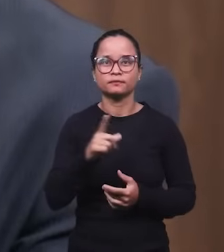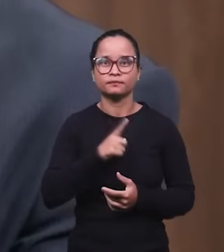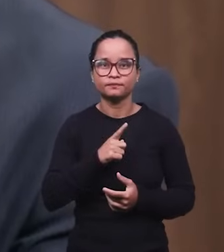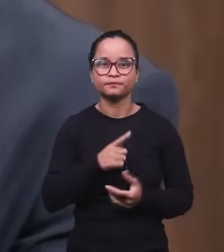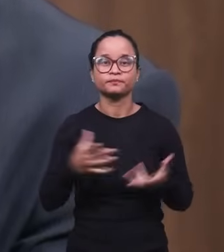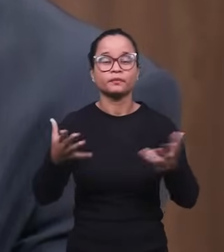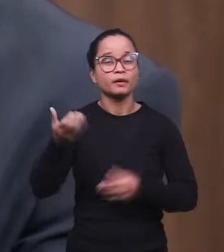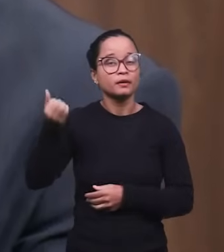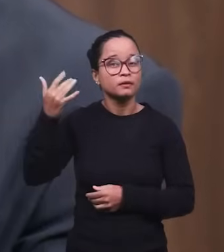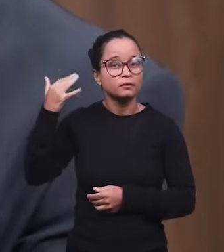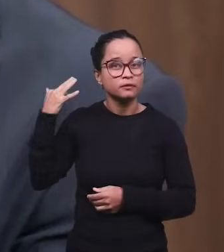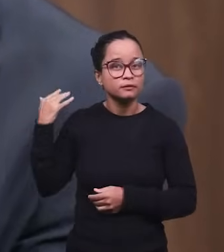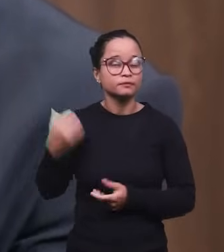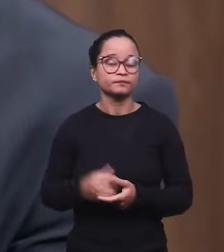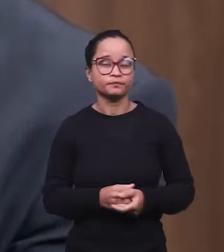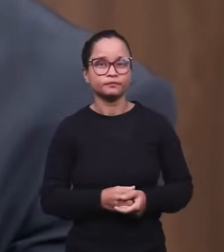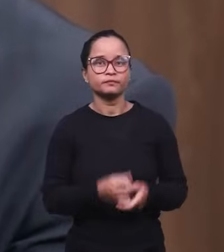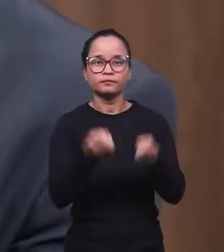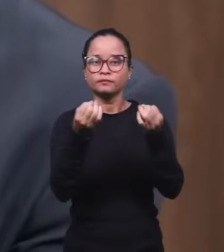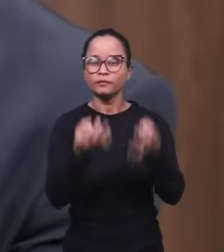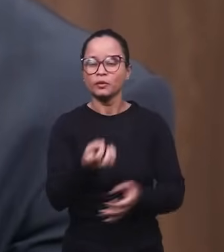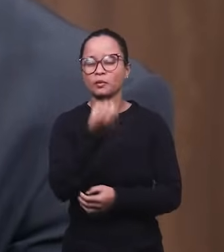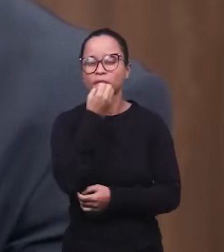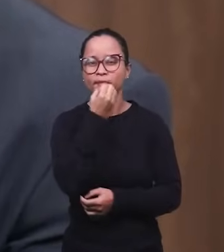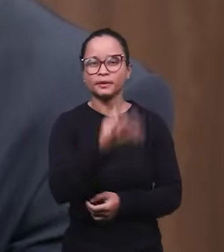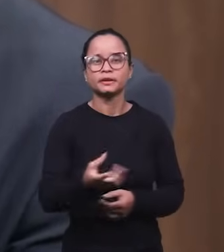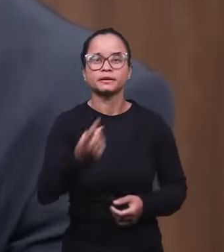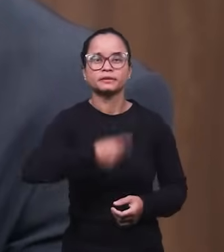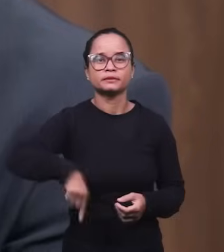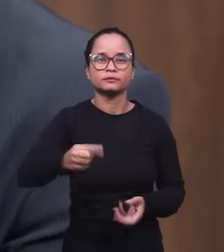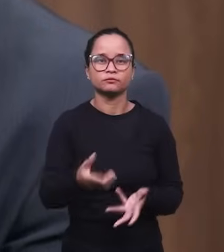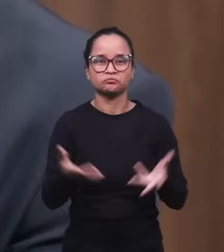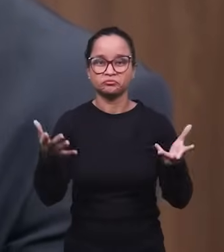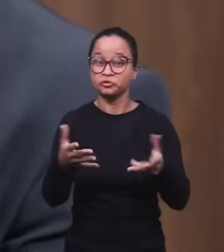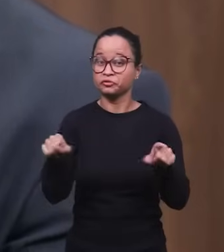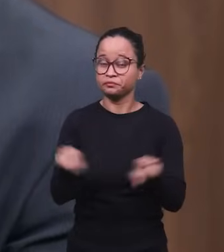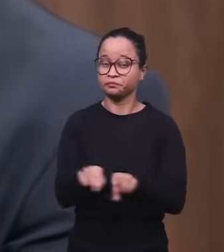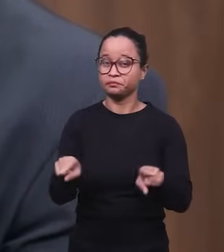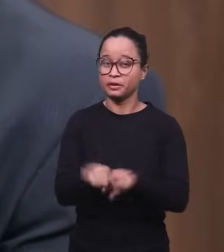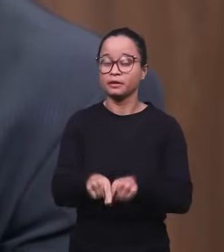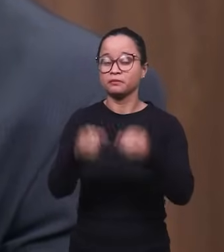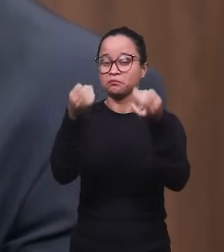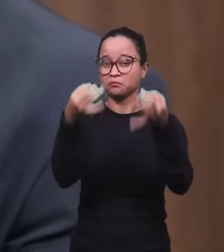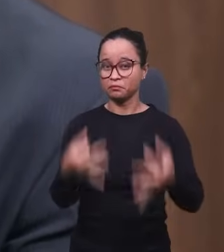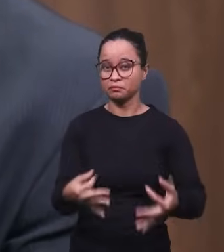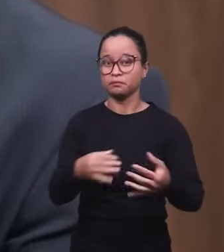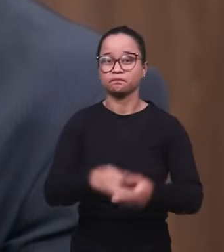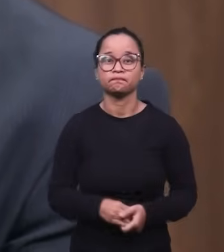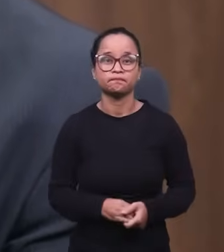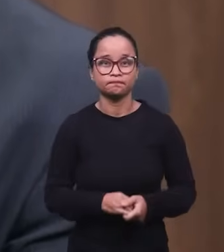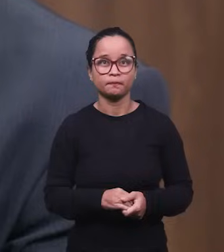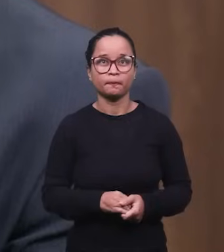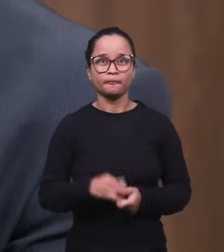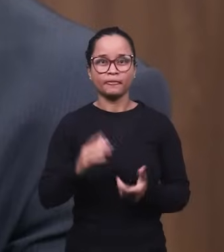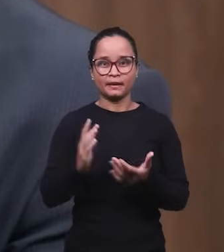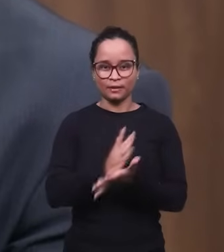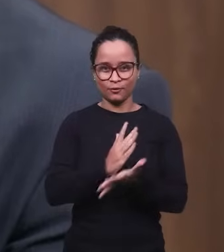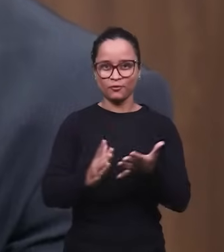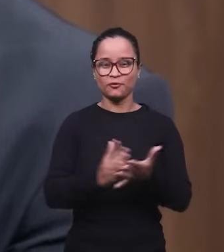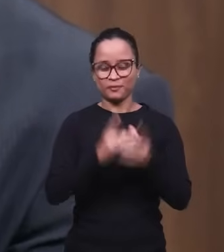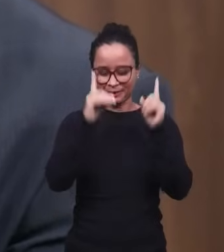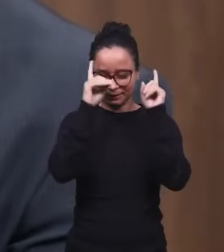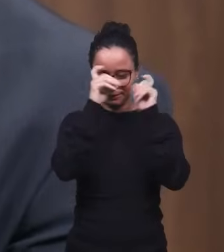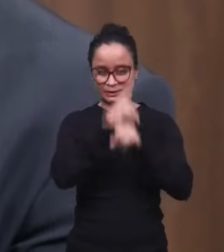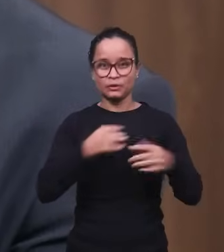no passado. O senhor falou muito bem a respeito daquilo que temos passado atualmente. Temos